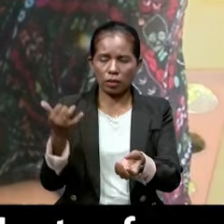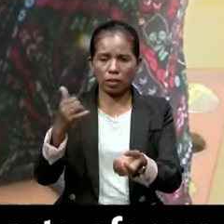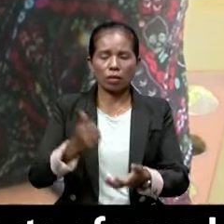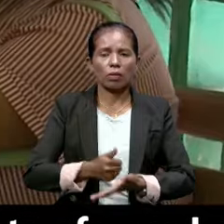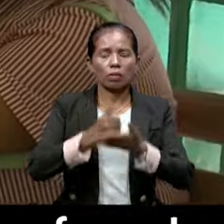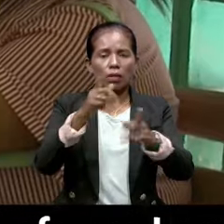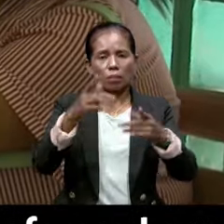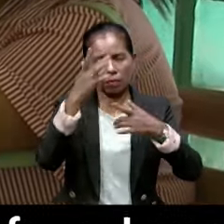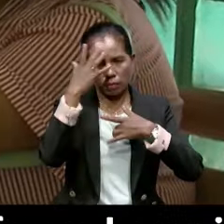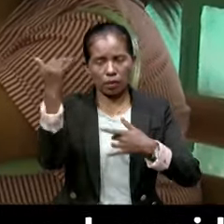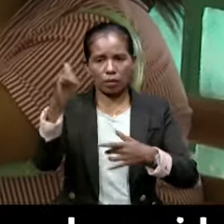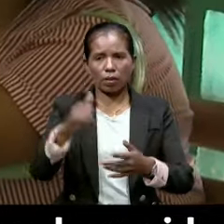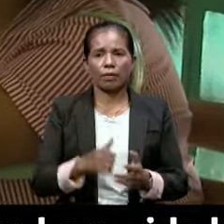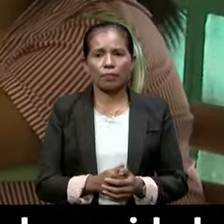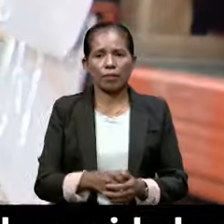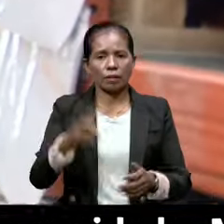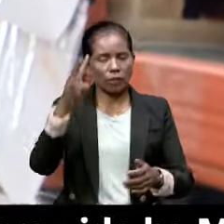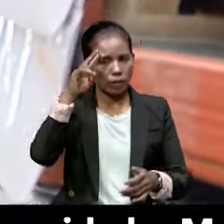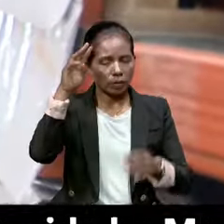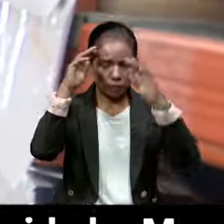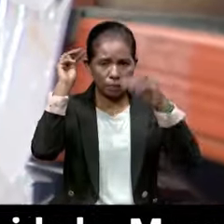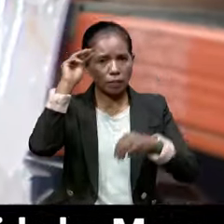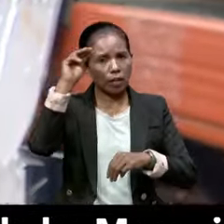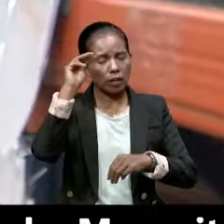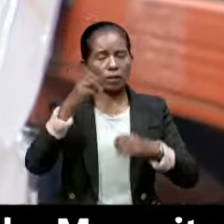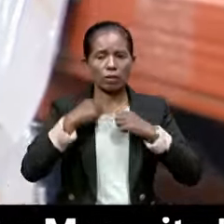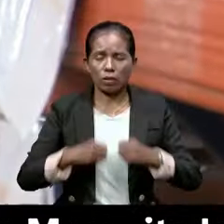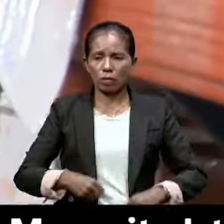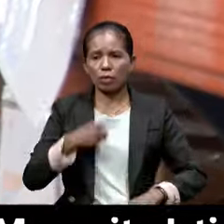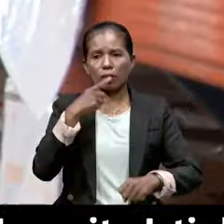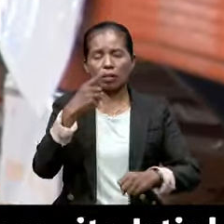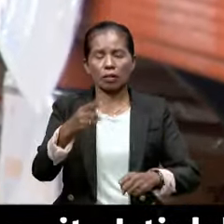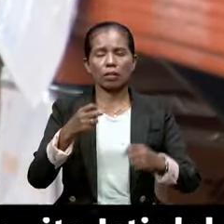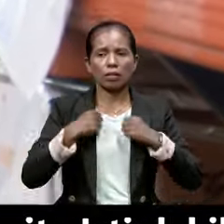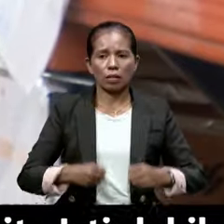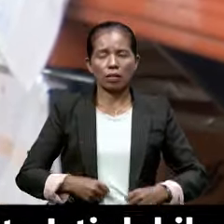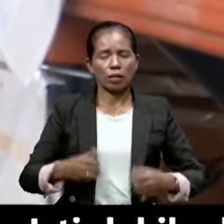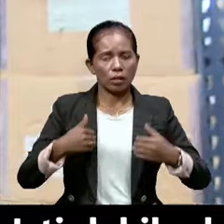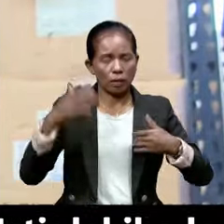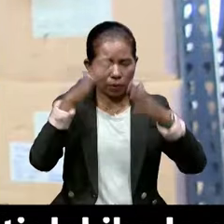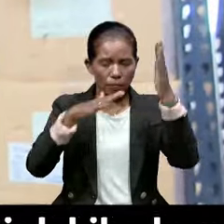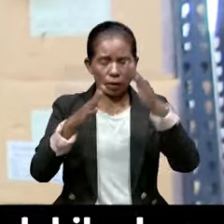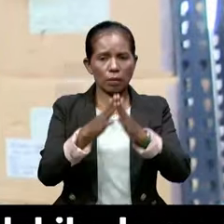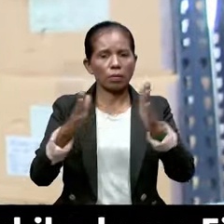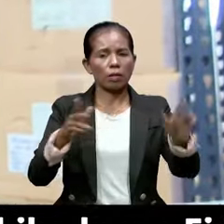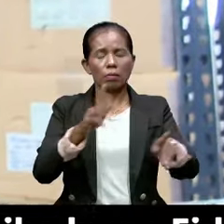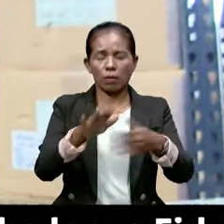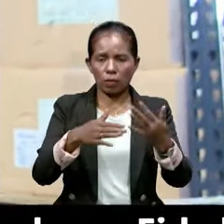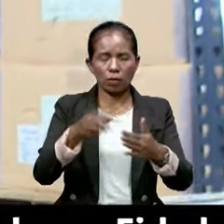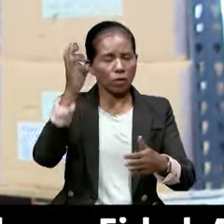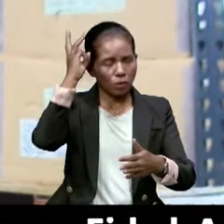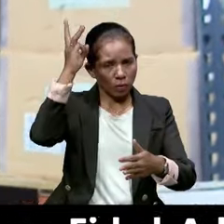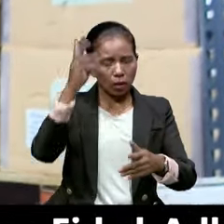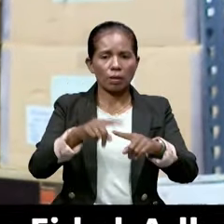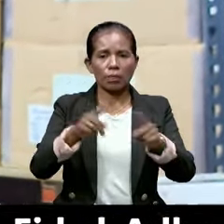Sira. Situação ne vice-ministro Saúde Rasik declara catak setor saúde e problema bot, no entidade roto preocupa,